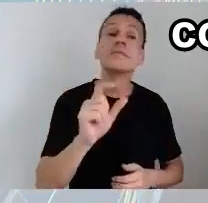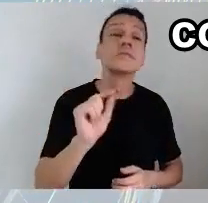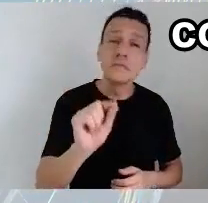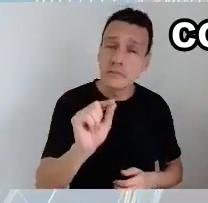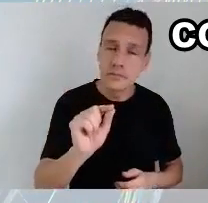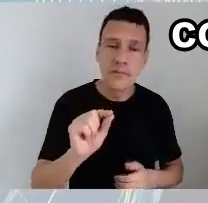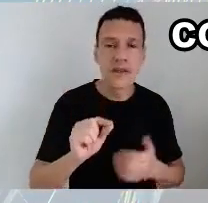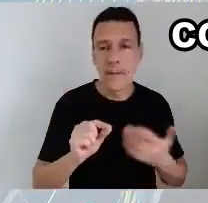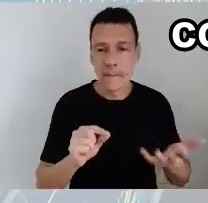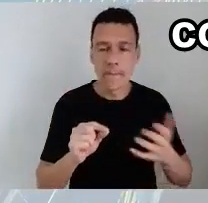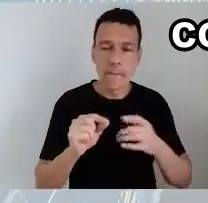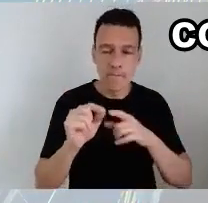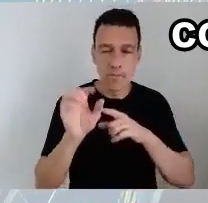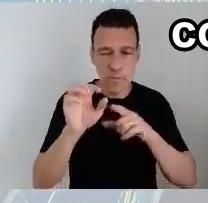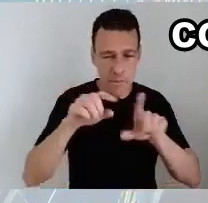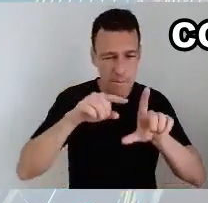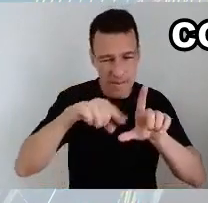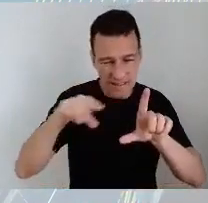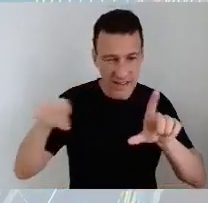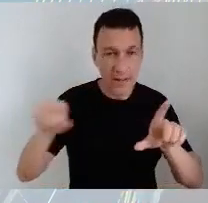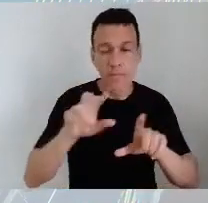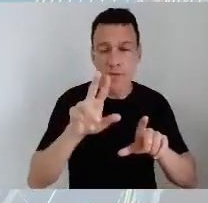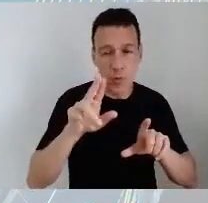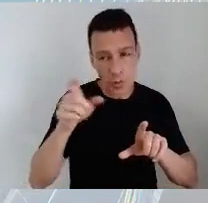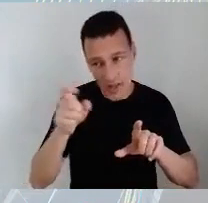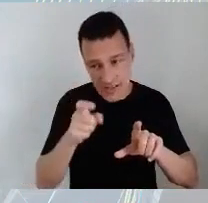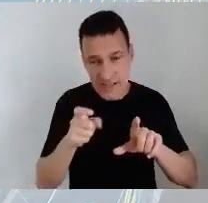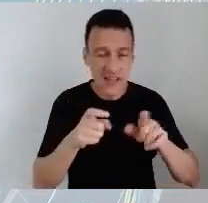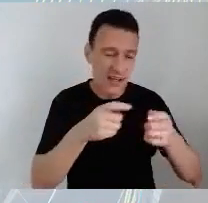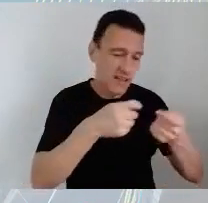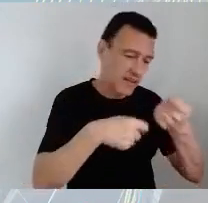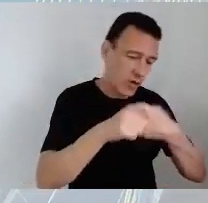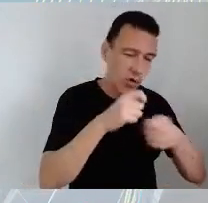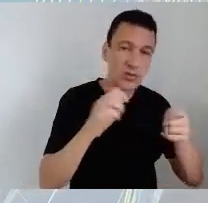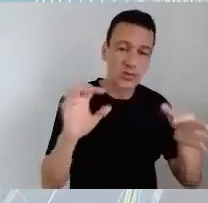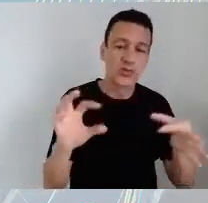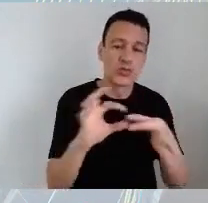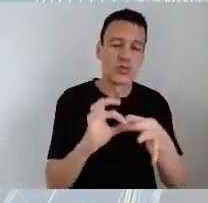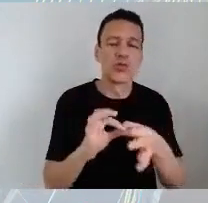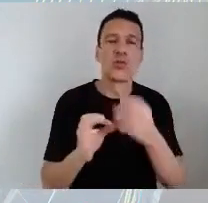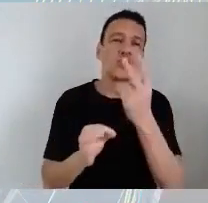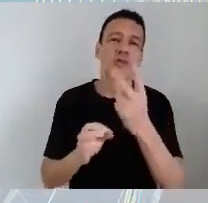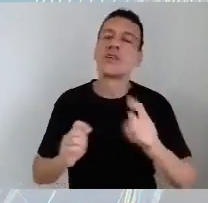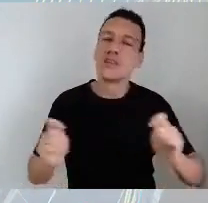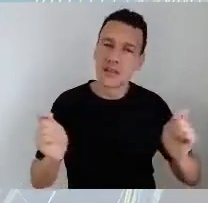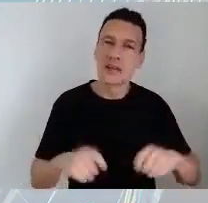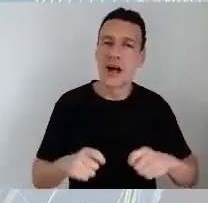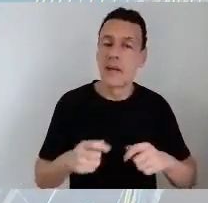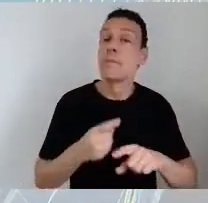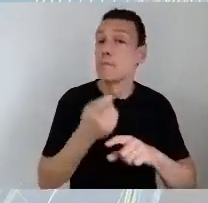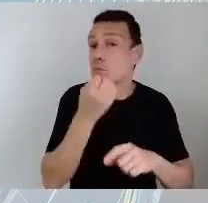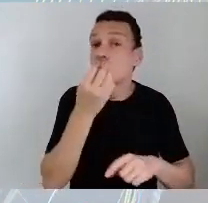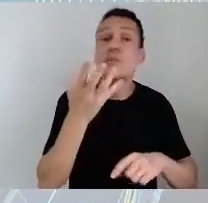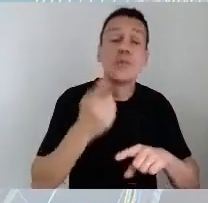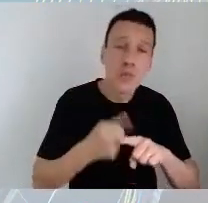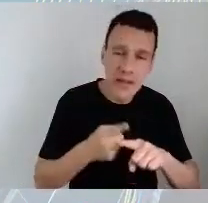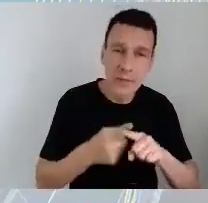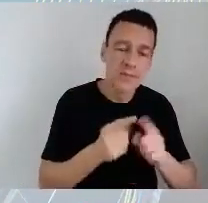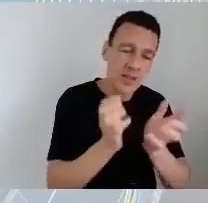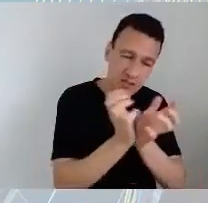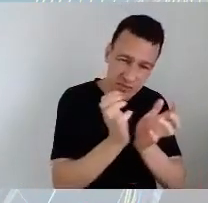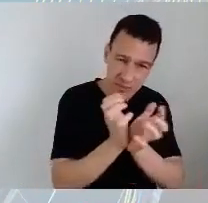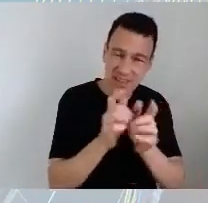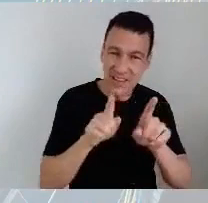métricas de UX com as métricas de negócio. Isso vai fazer com que o time, a solução, seja muito mais robusta e